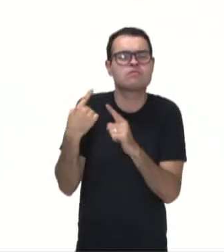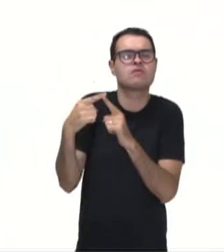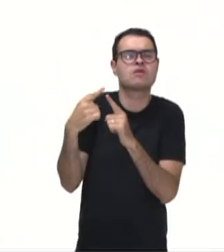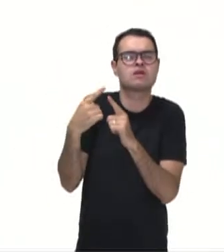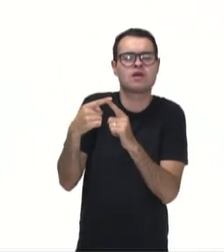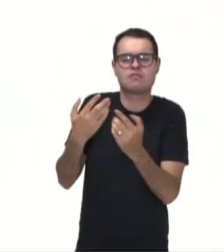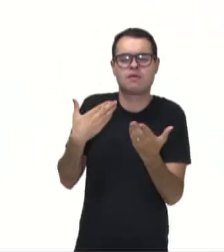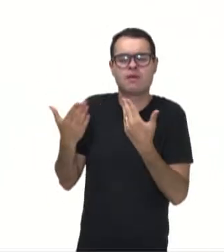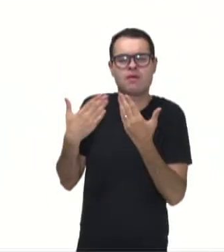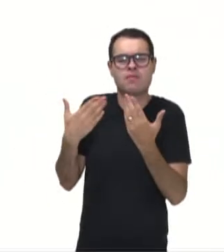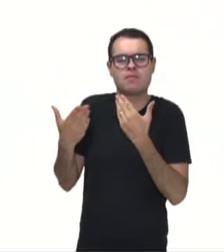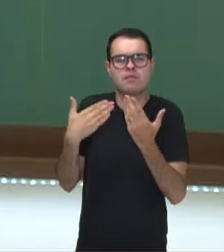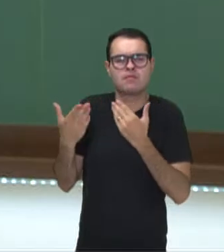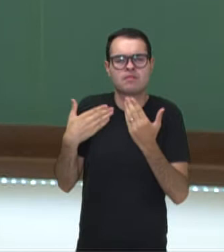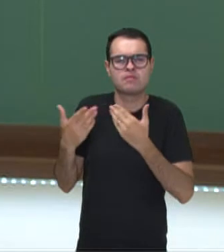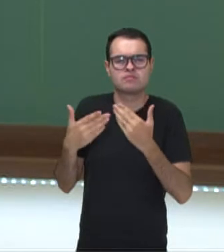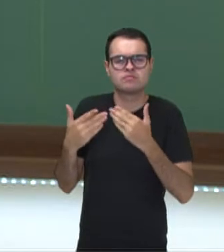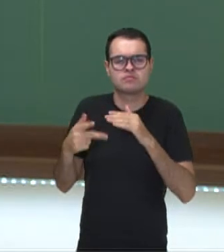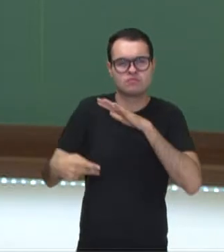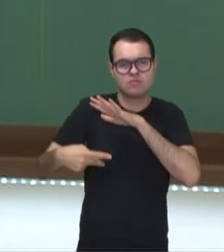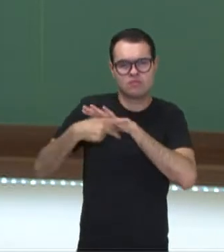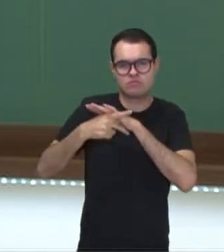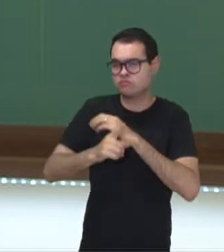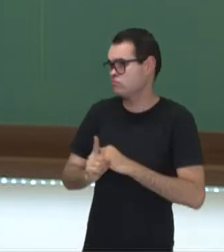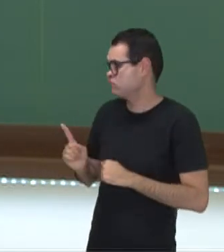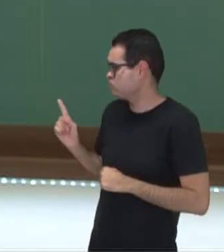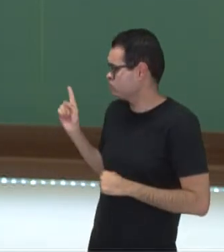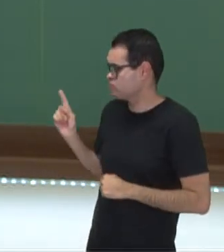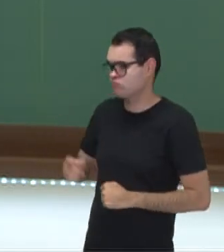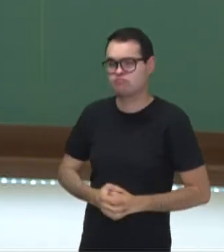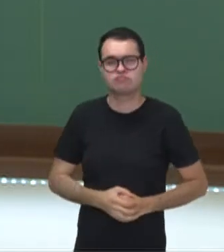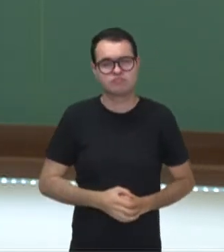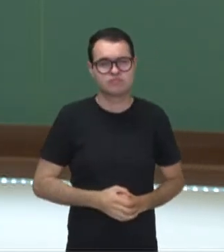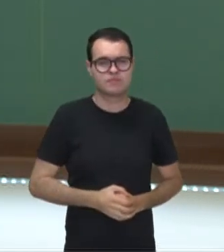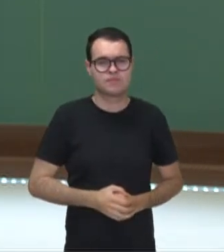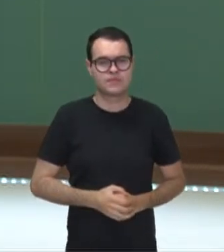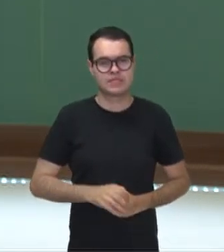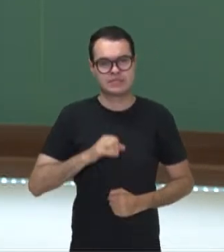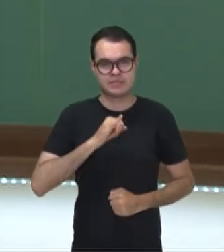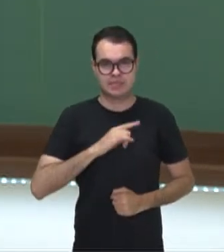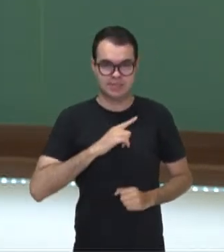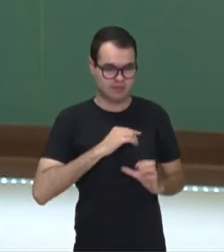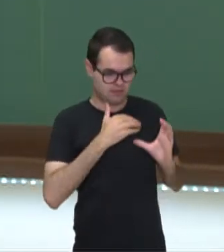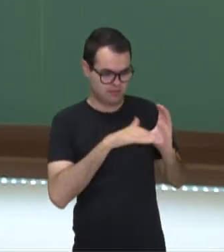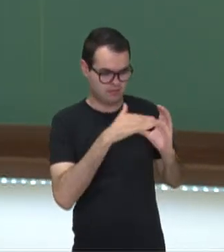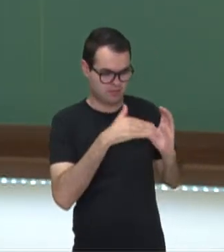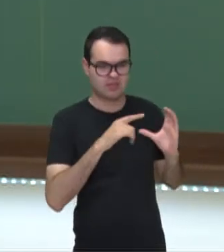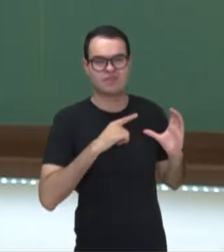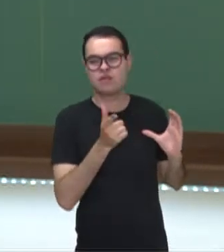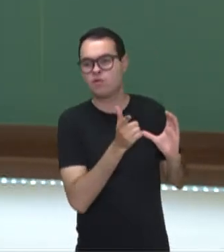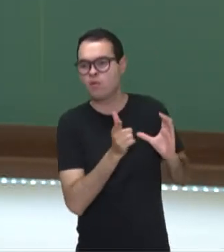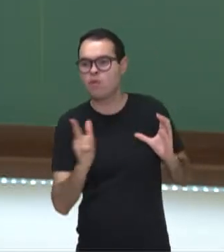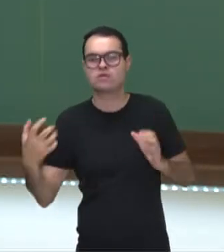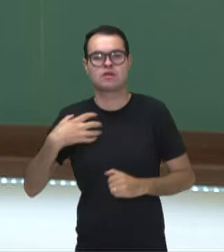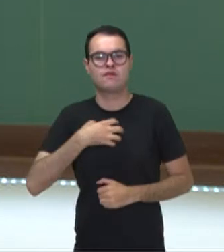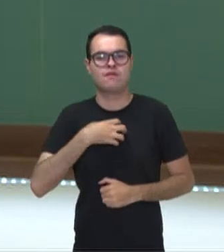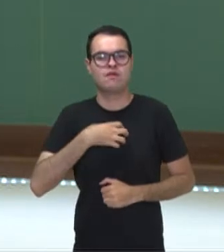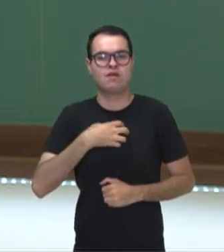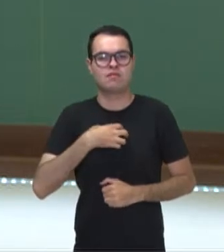sociais? Se for o e-mail, nós temos outras grandes maneiras,